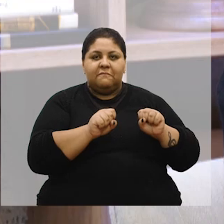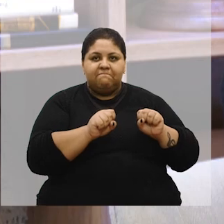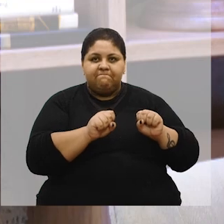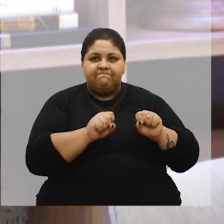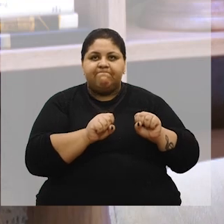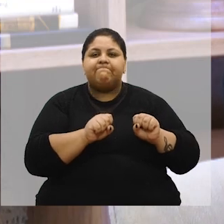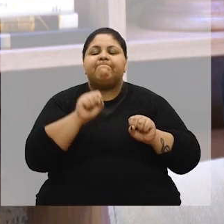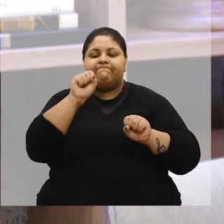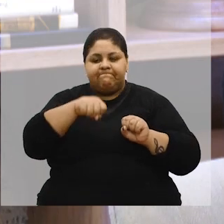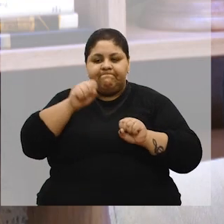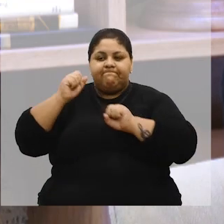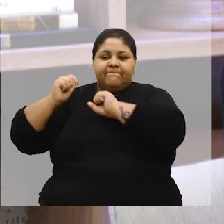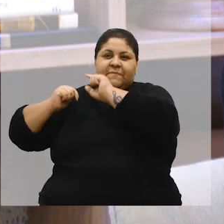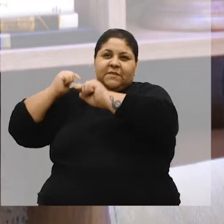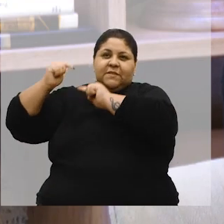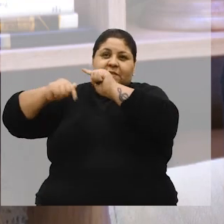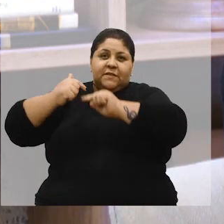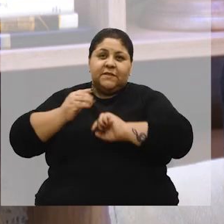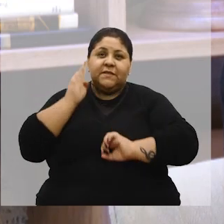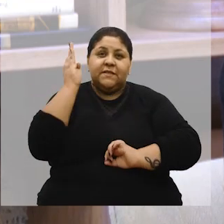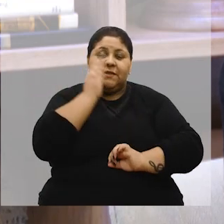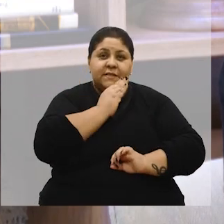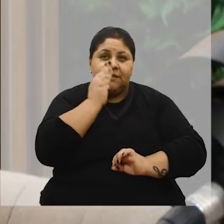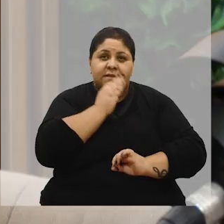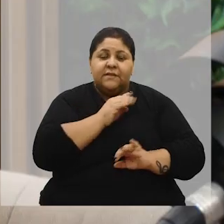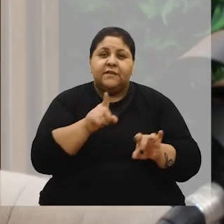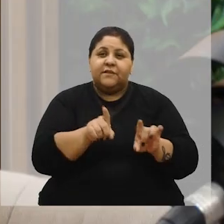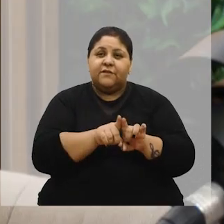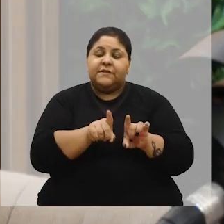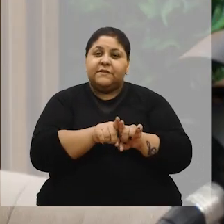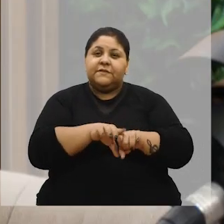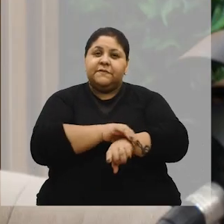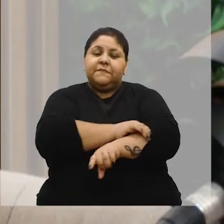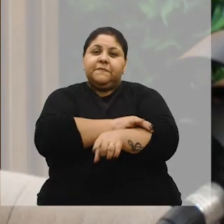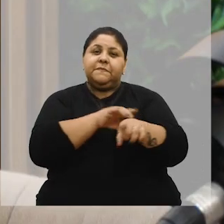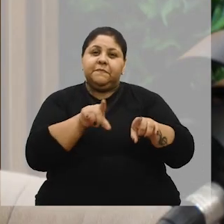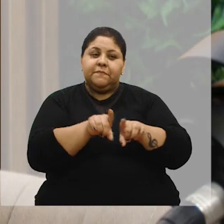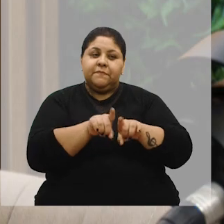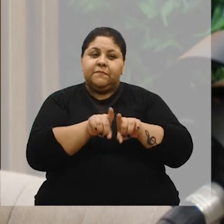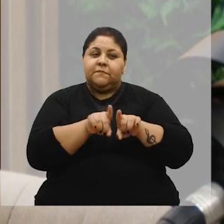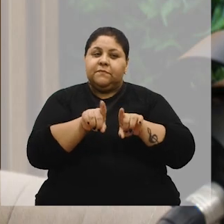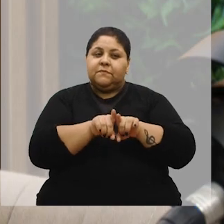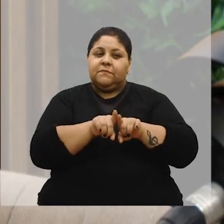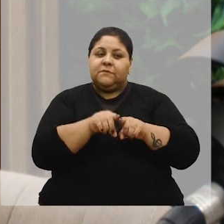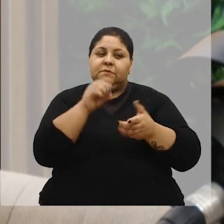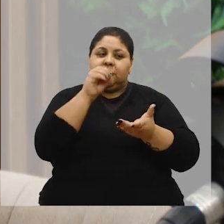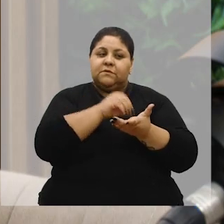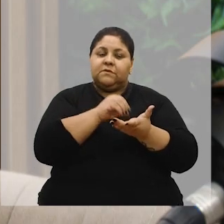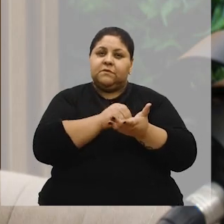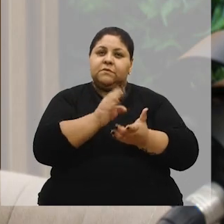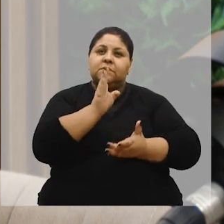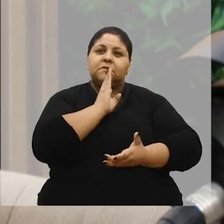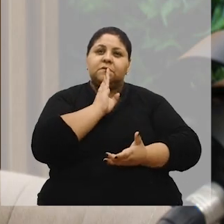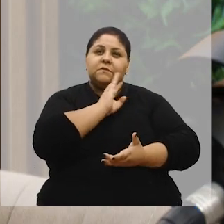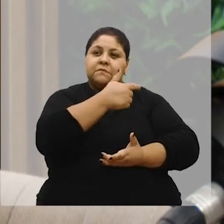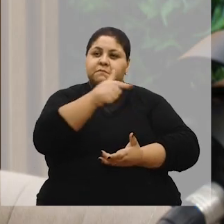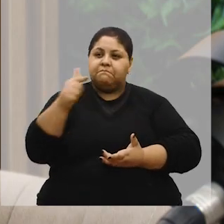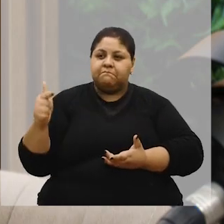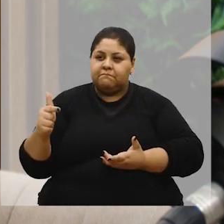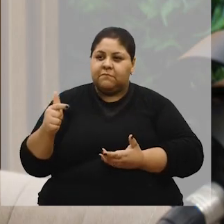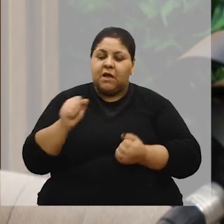uma geração de muita urgência e muita ignorância. Então... é necessário reavaliar